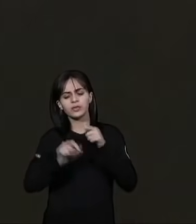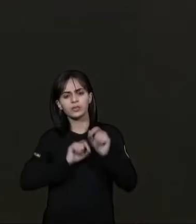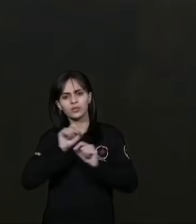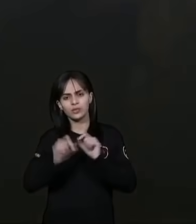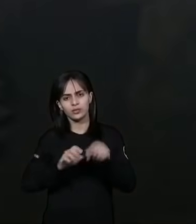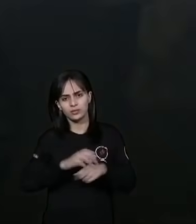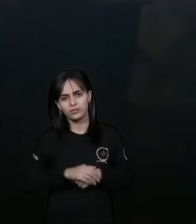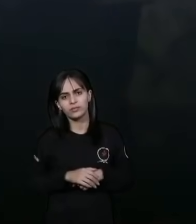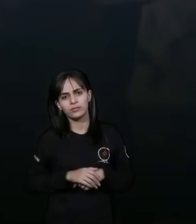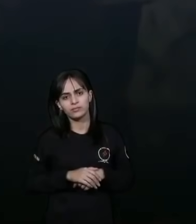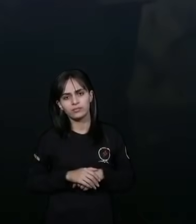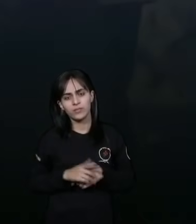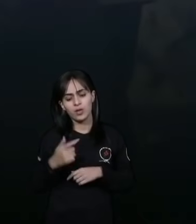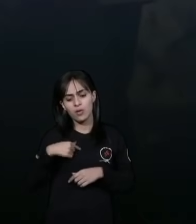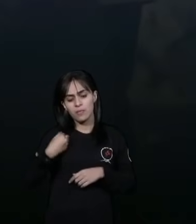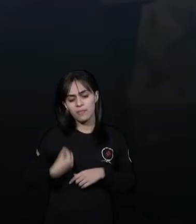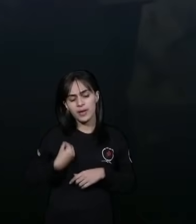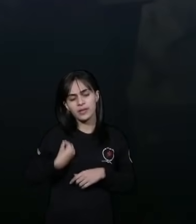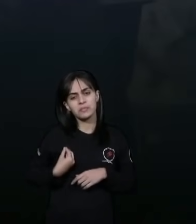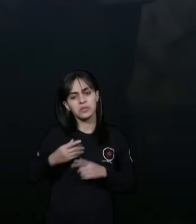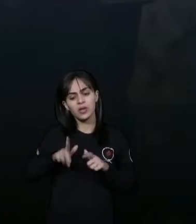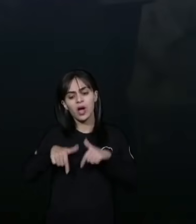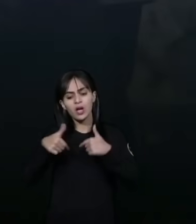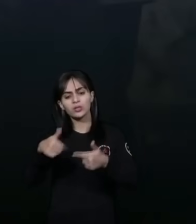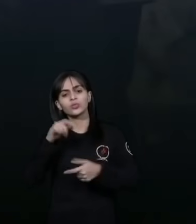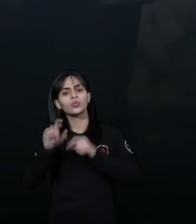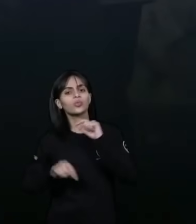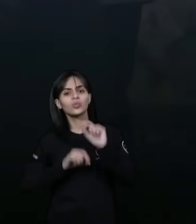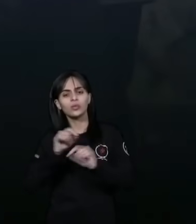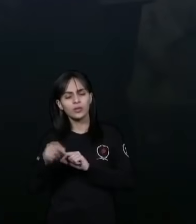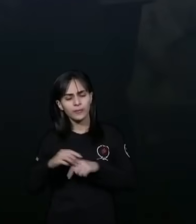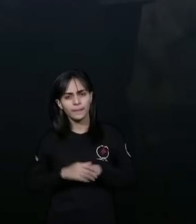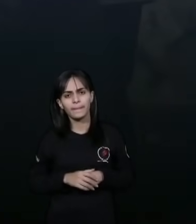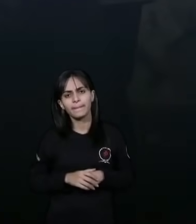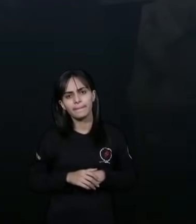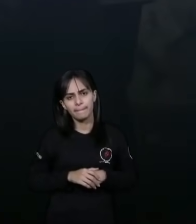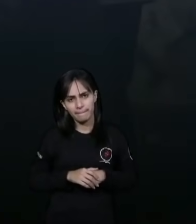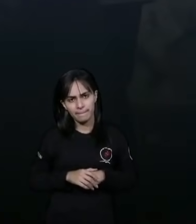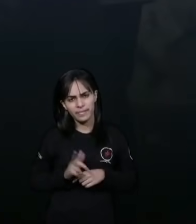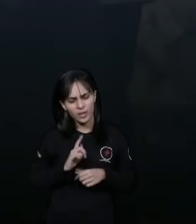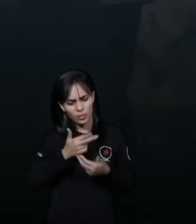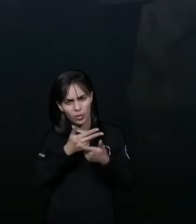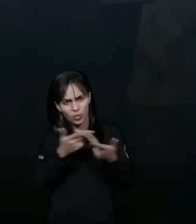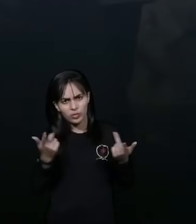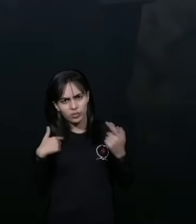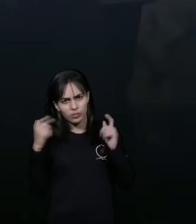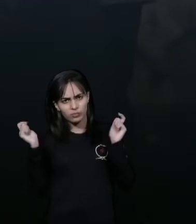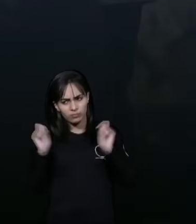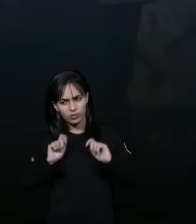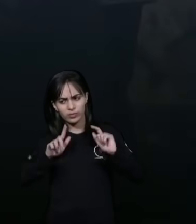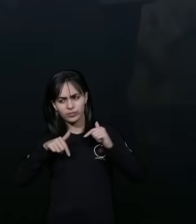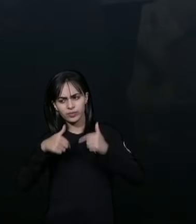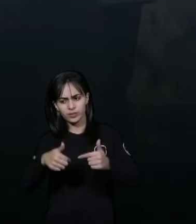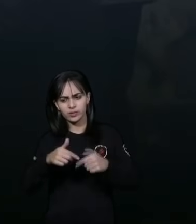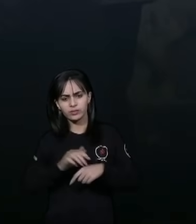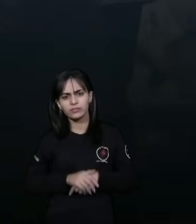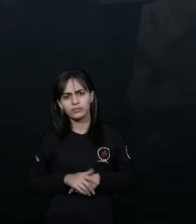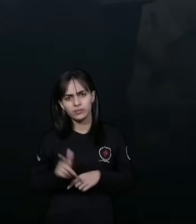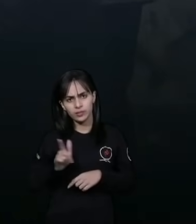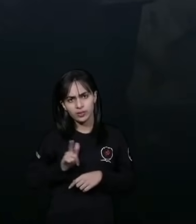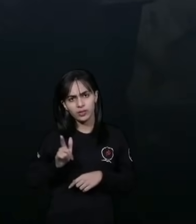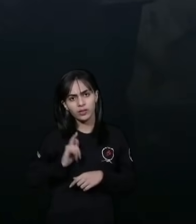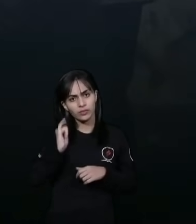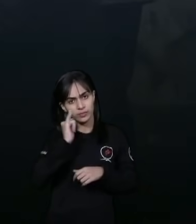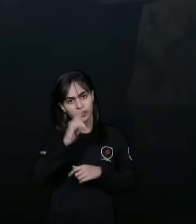que fazer Qual é a minha participação nessa questão se tem alguma coisa que eu posso fazer em eu vou